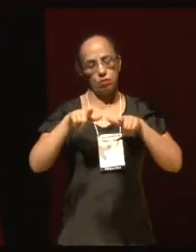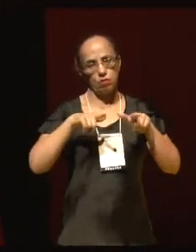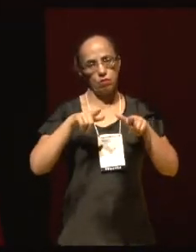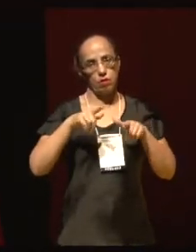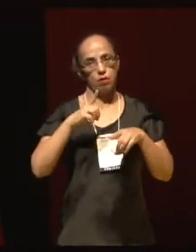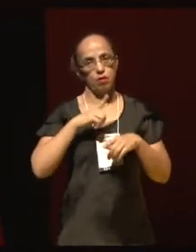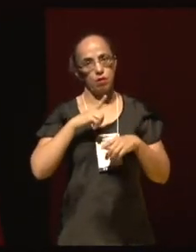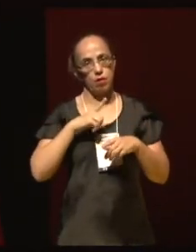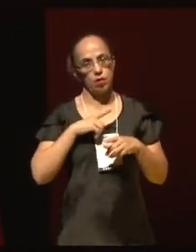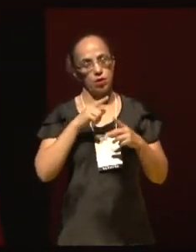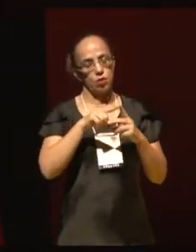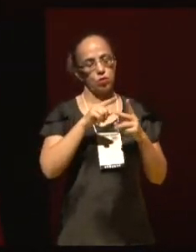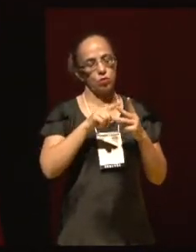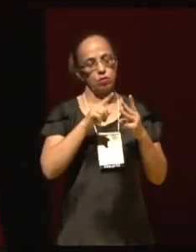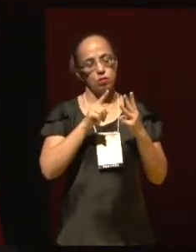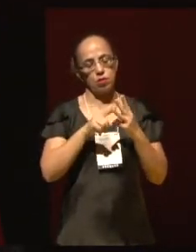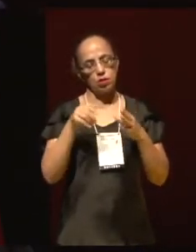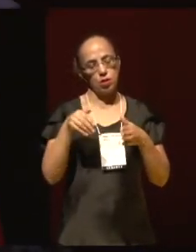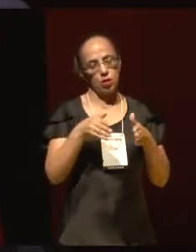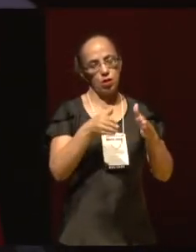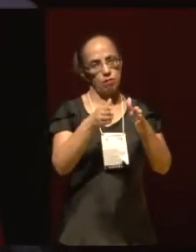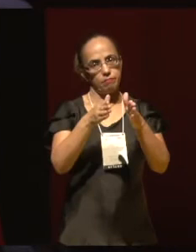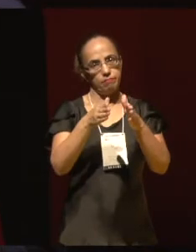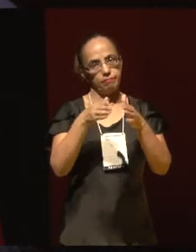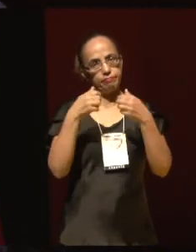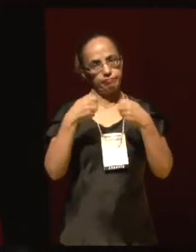ser feitos. O primeiro,